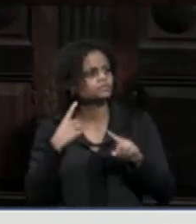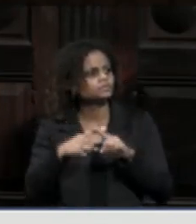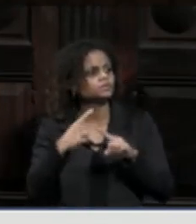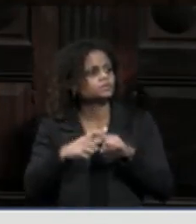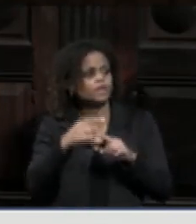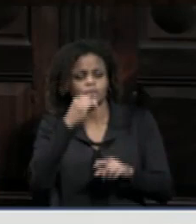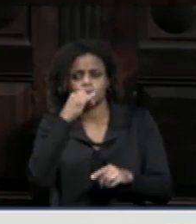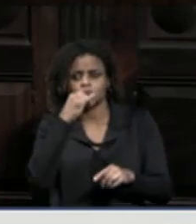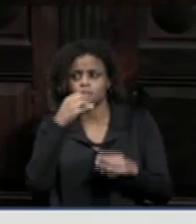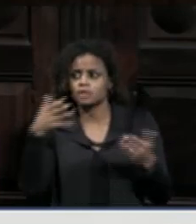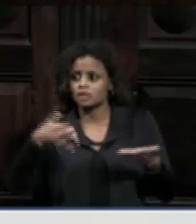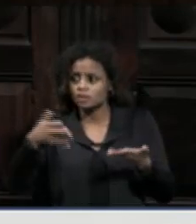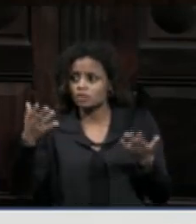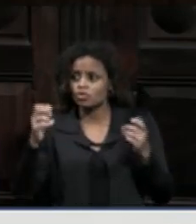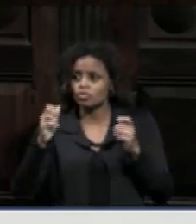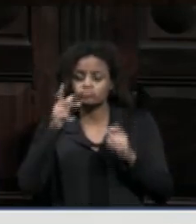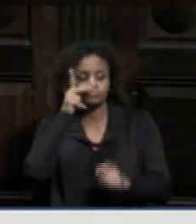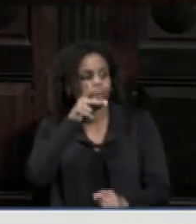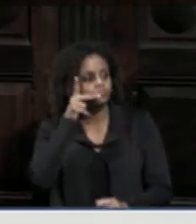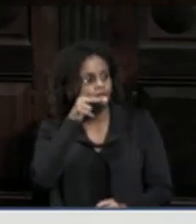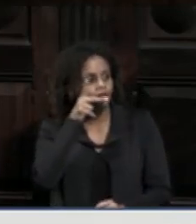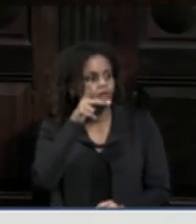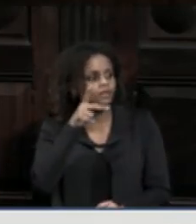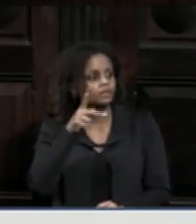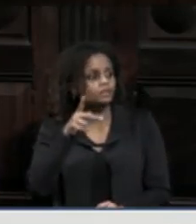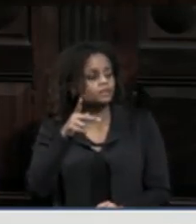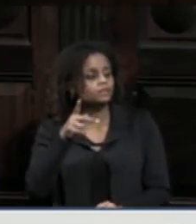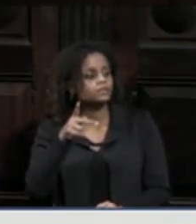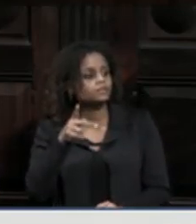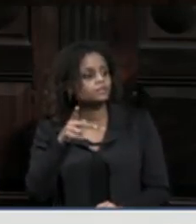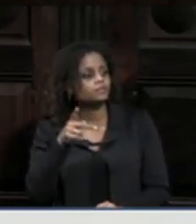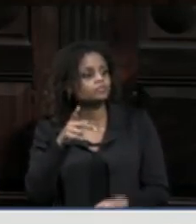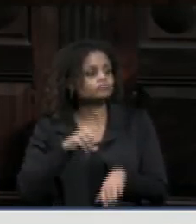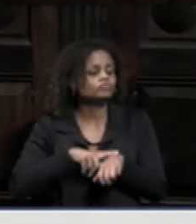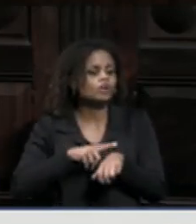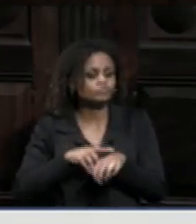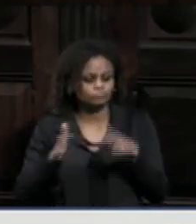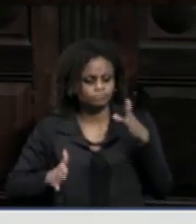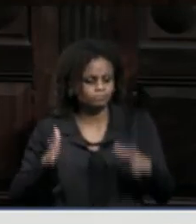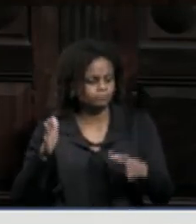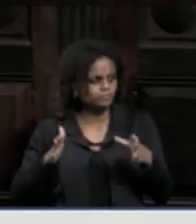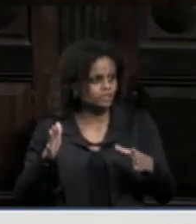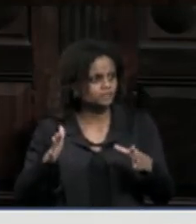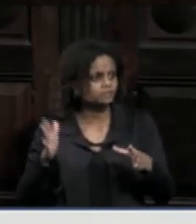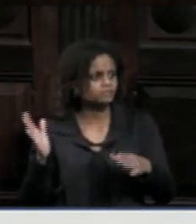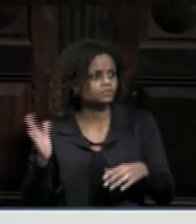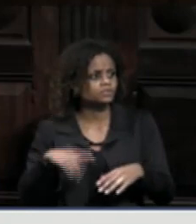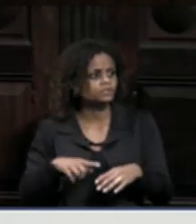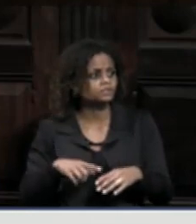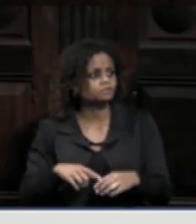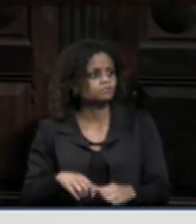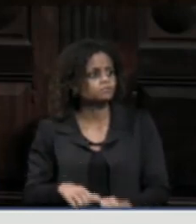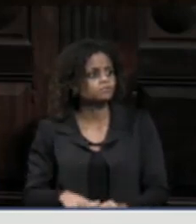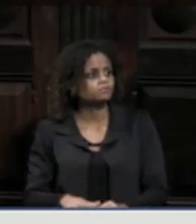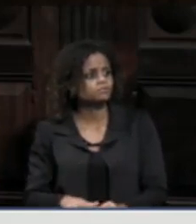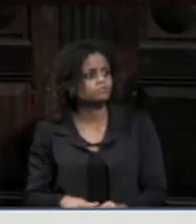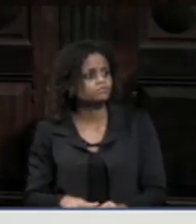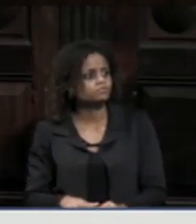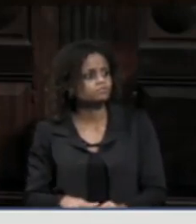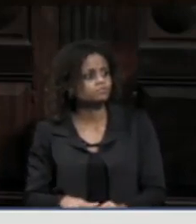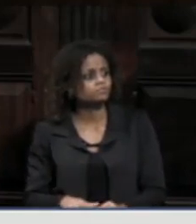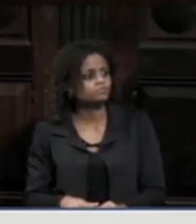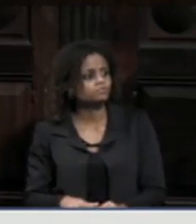exemplo, esse plenário aqui, de uns tempos para cá, tem no mínimo sido